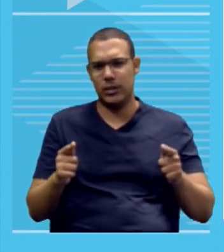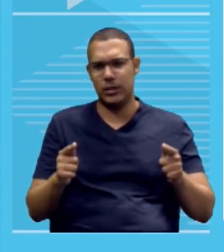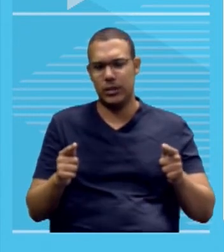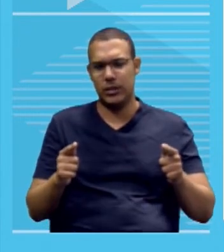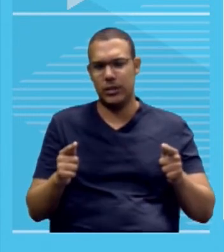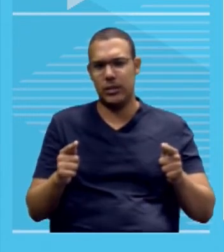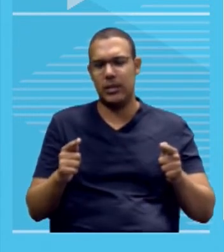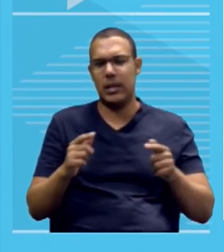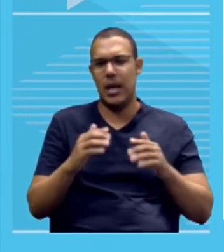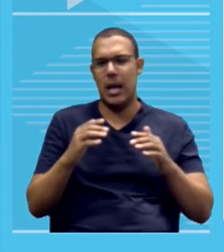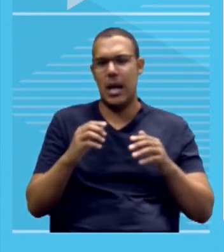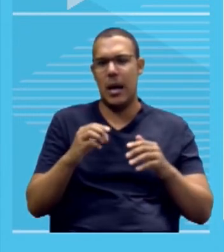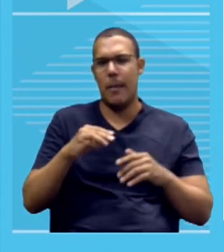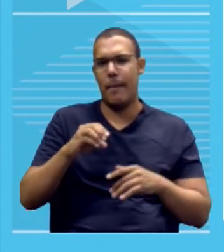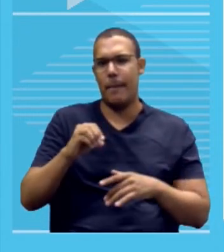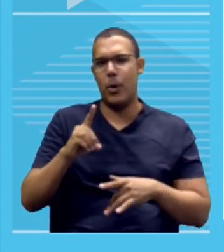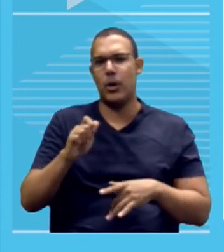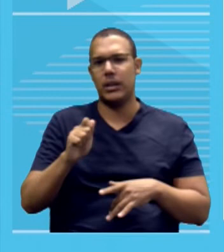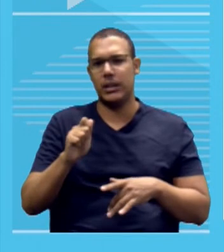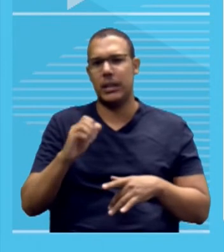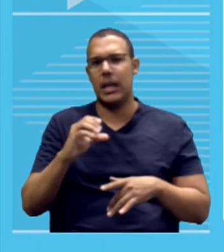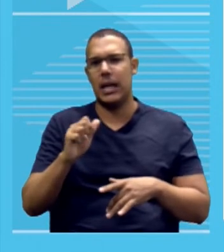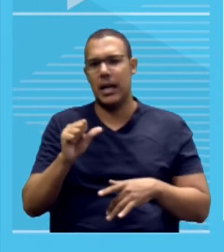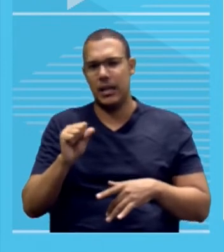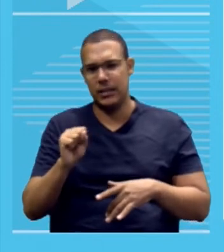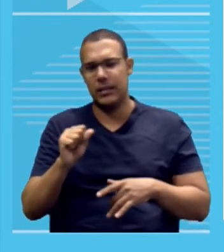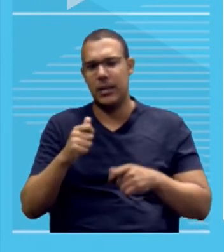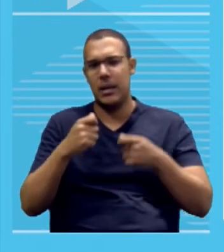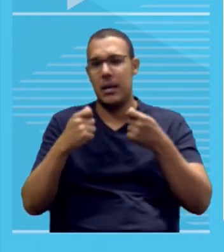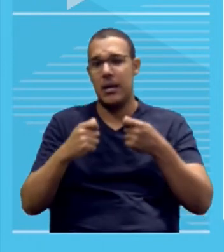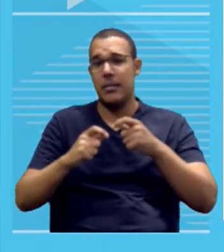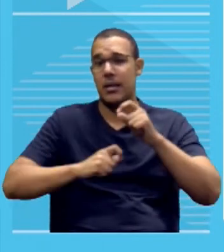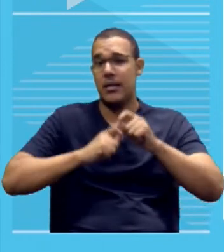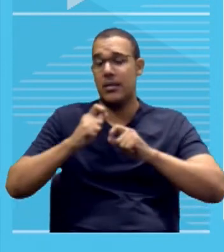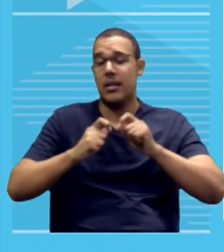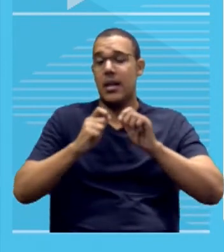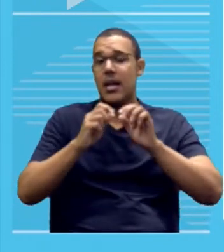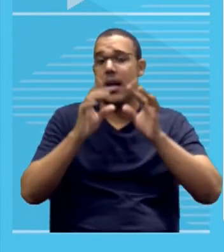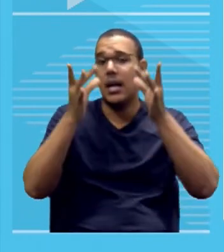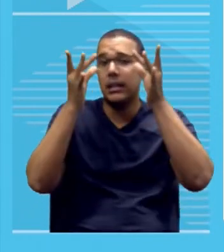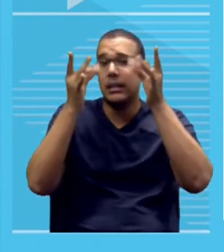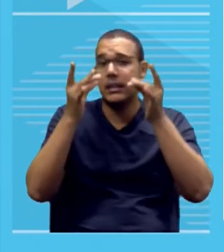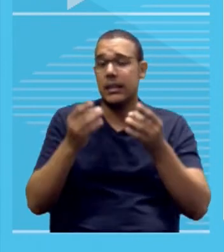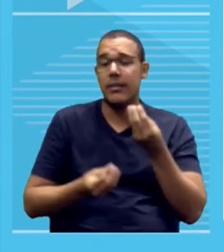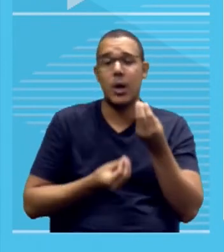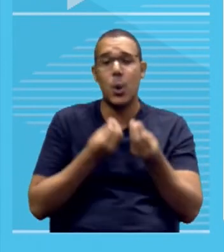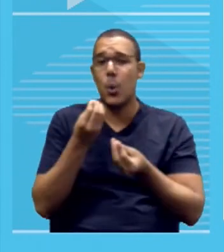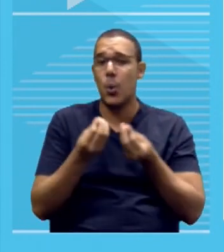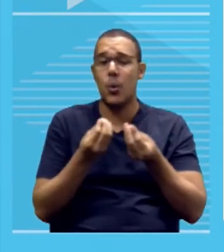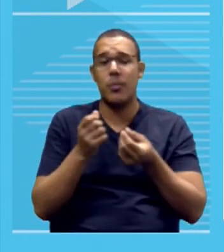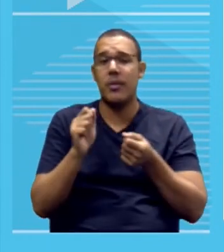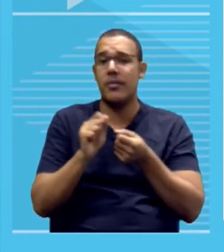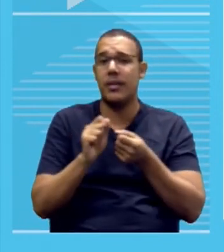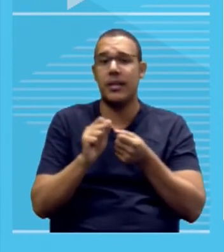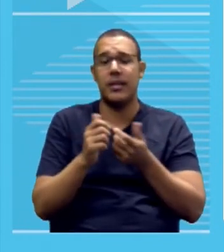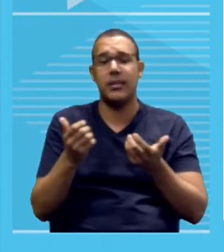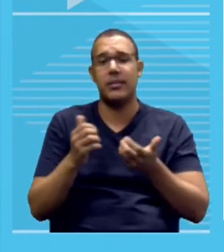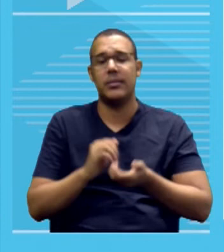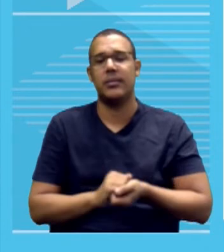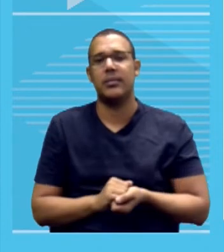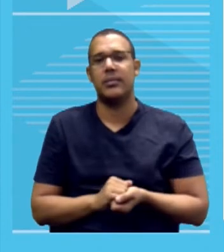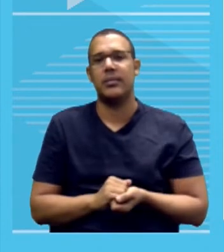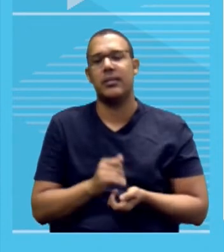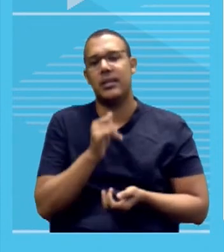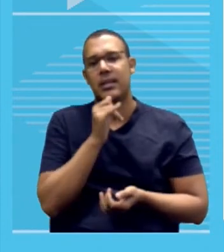da casa sei lá o que é que tem no churrasco à moda da casa ele precisa descrever cada um dos pontos concorda comigo então ele precisa dizer olha